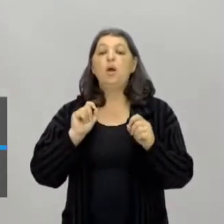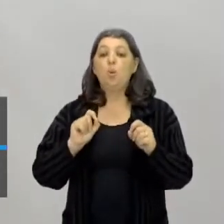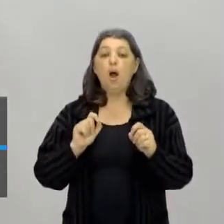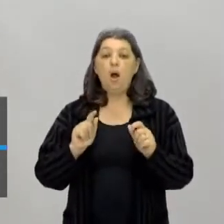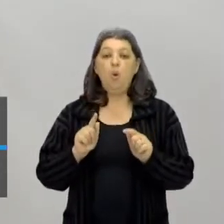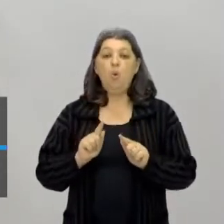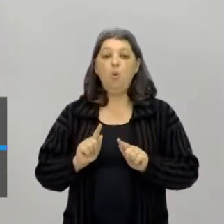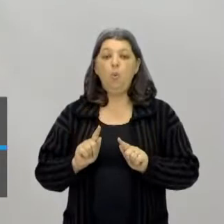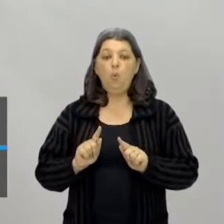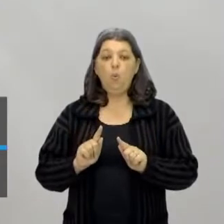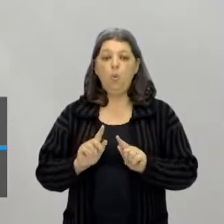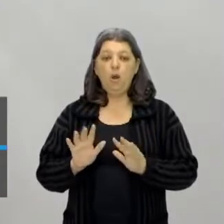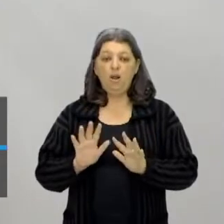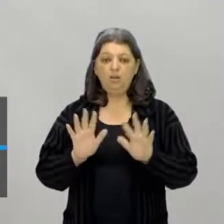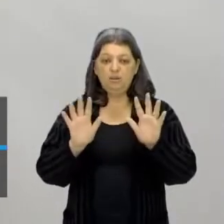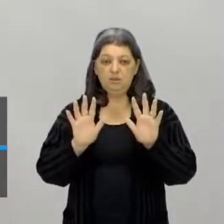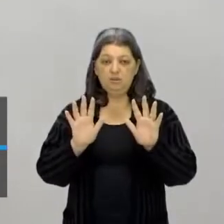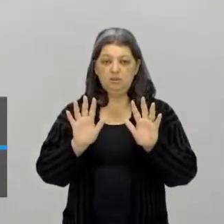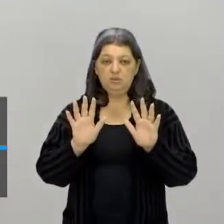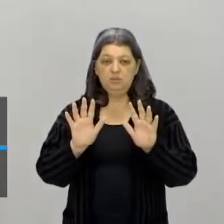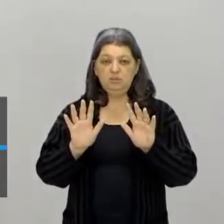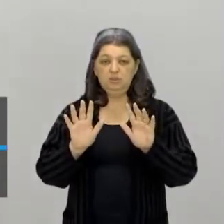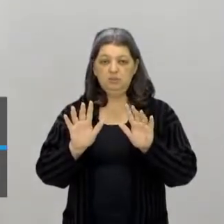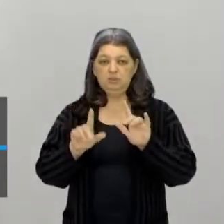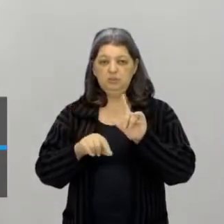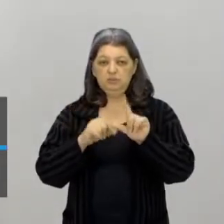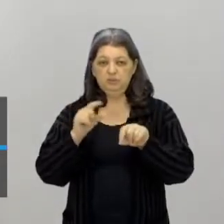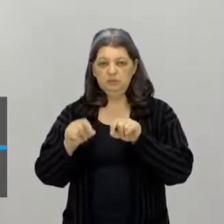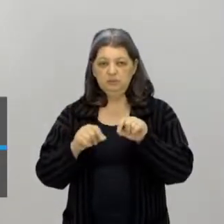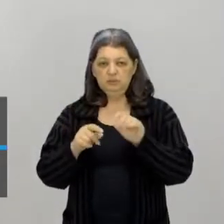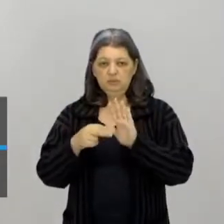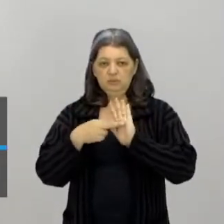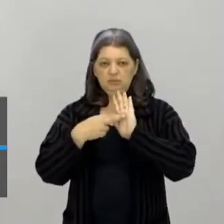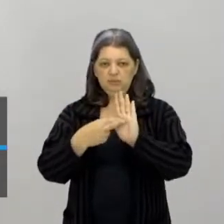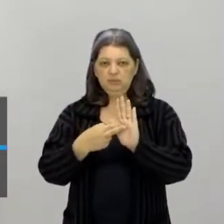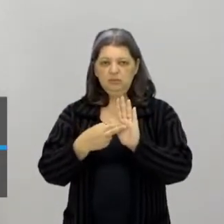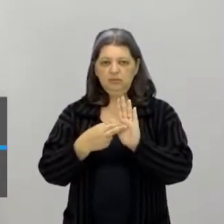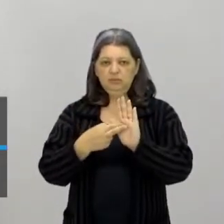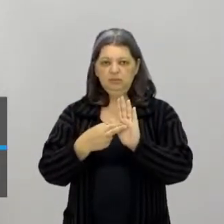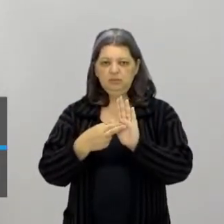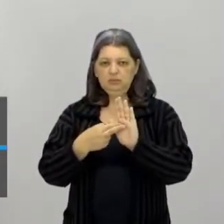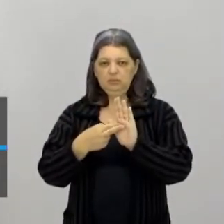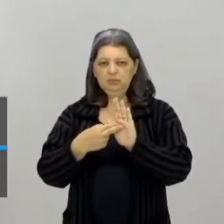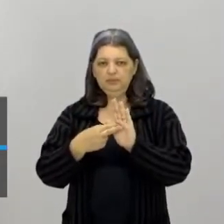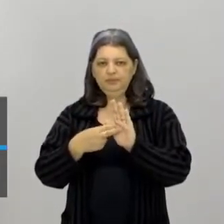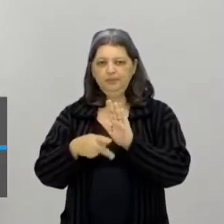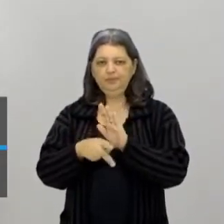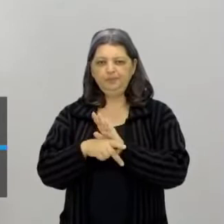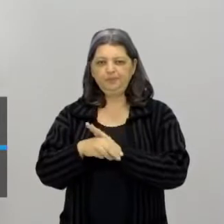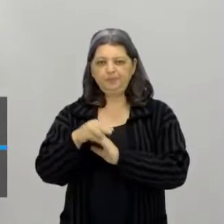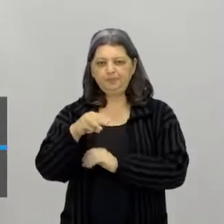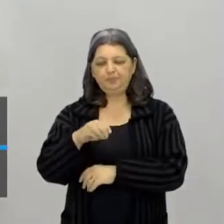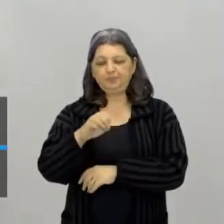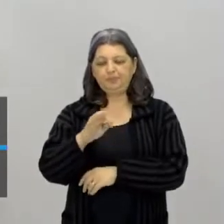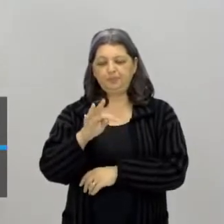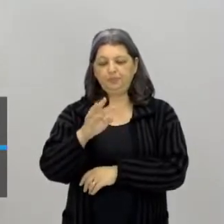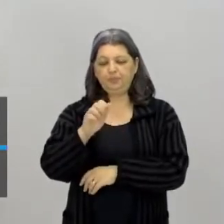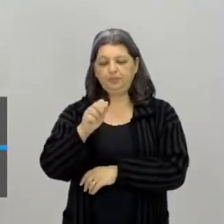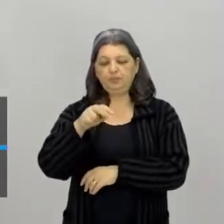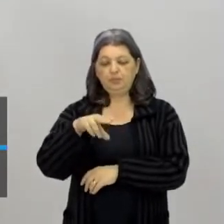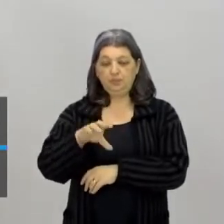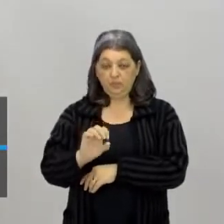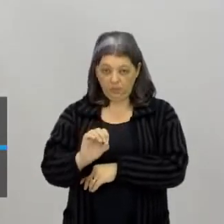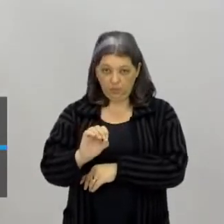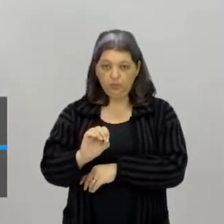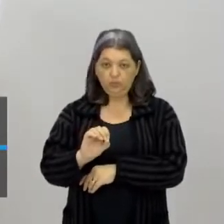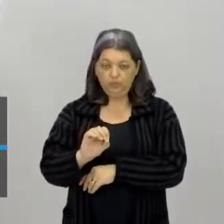gases que você vai mexer. No caso desse gás que está aí representado, ele é o metano. Ele é chamado